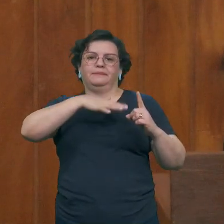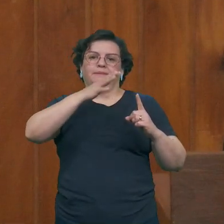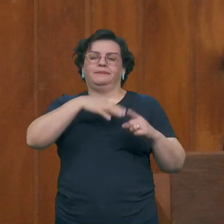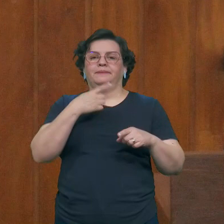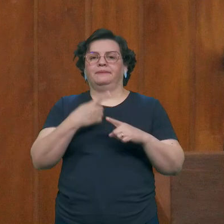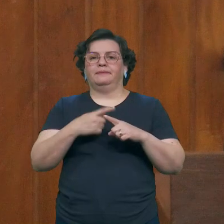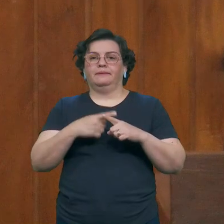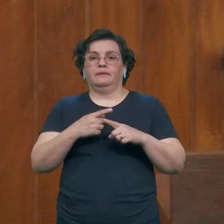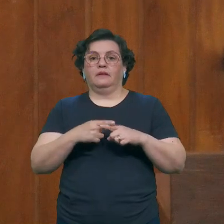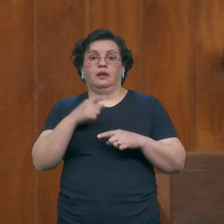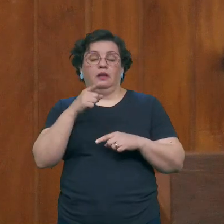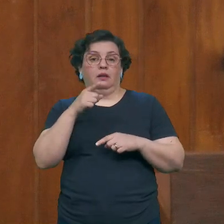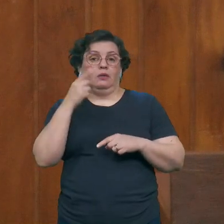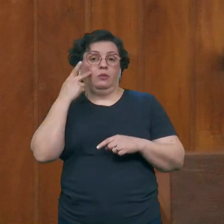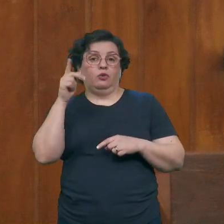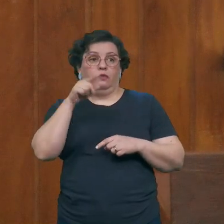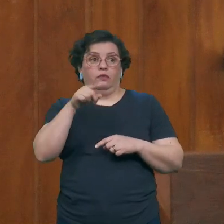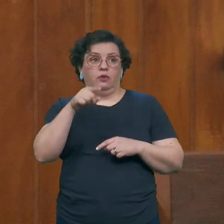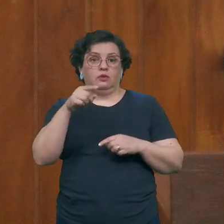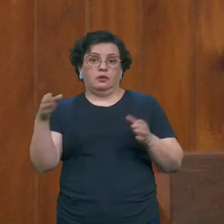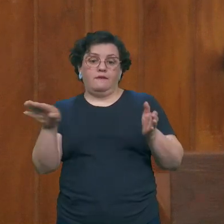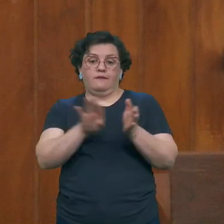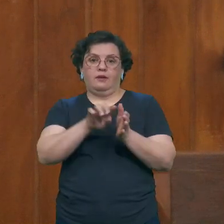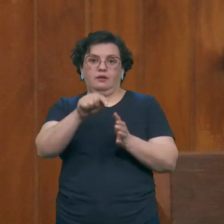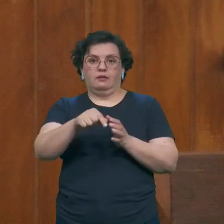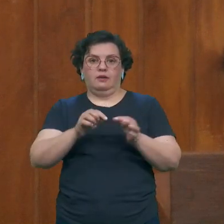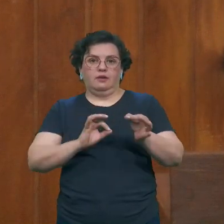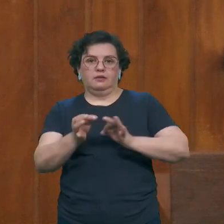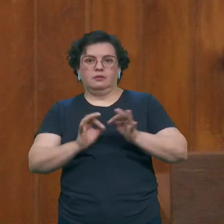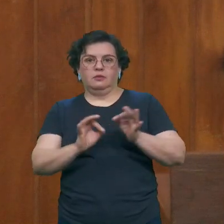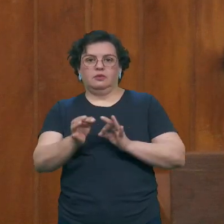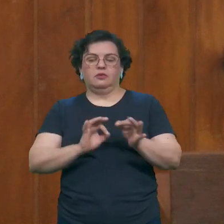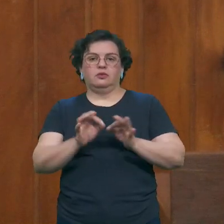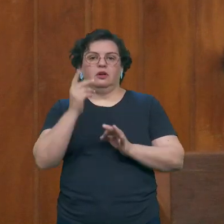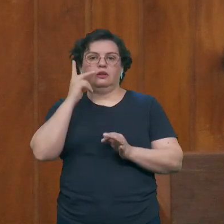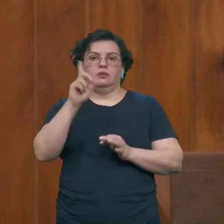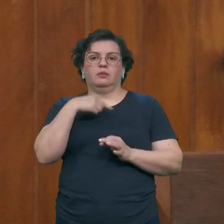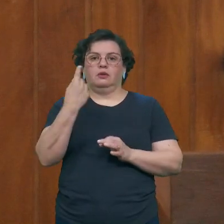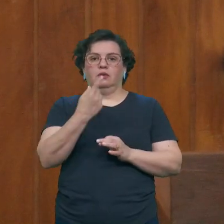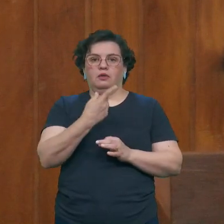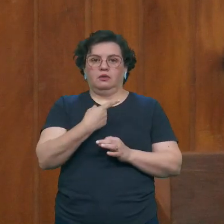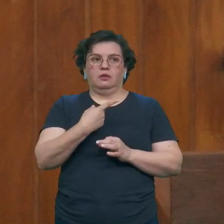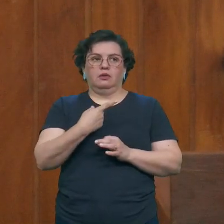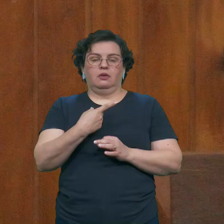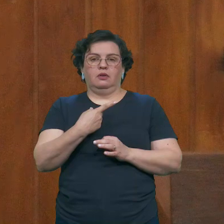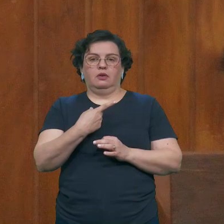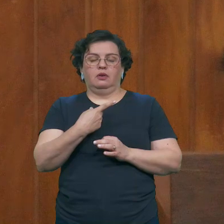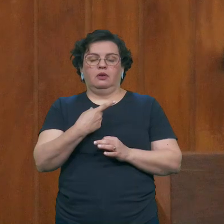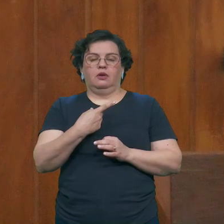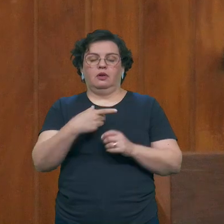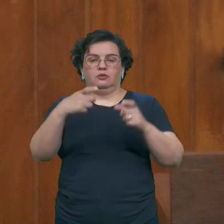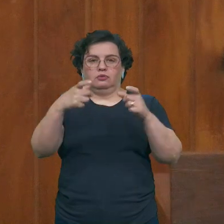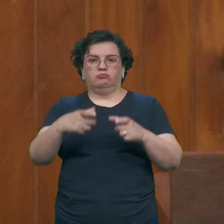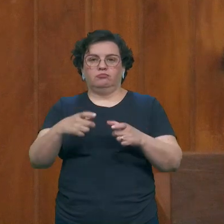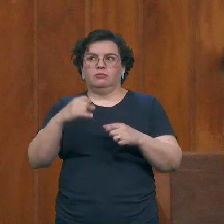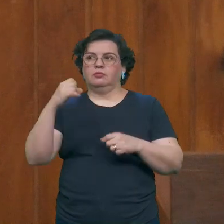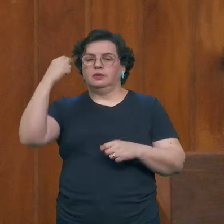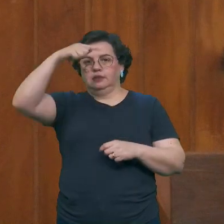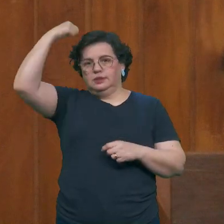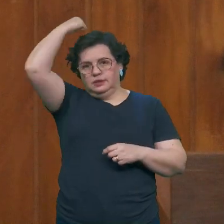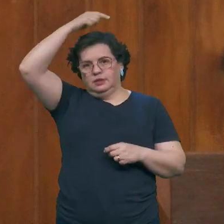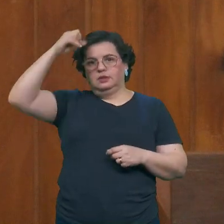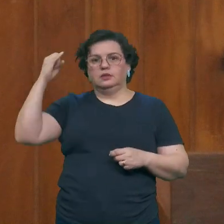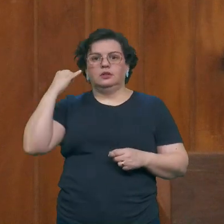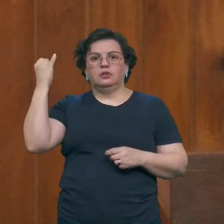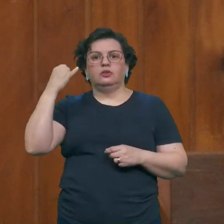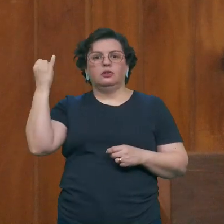Porque você, através de vocês, chegou esse projeto em nosso bairro, na Santa Antonieta, pelo belo trabalho que